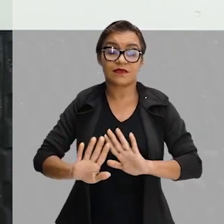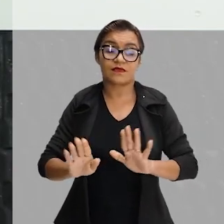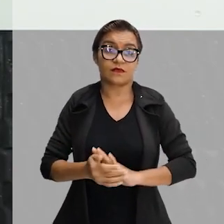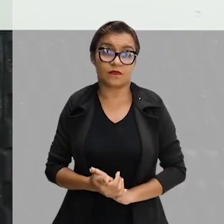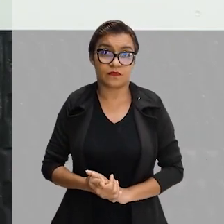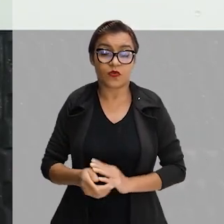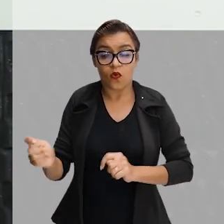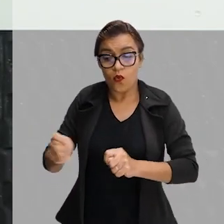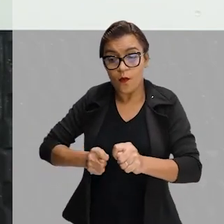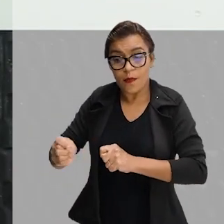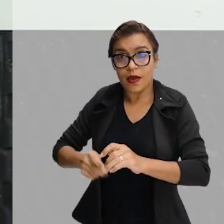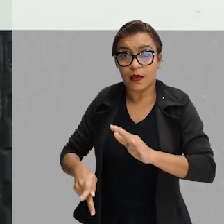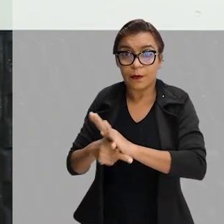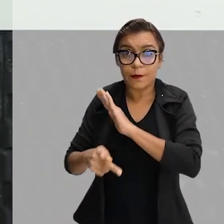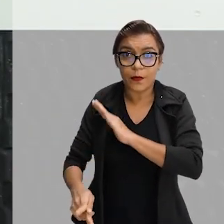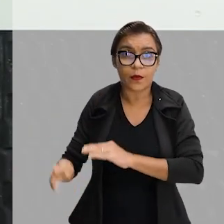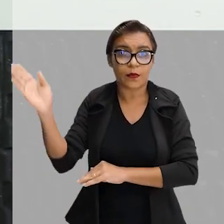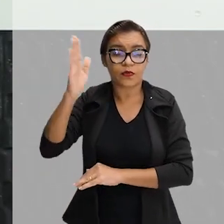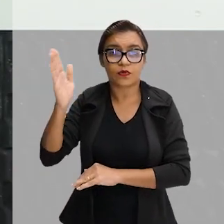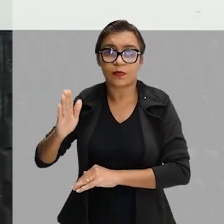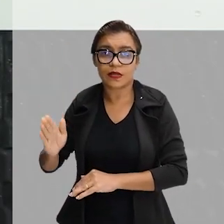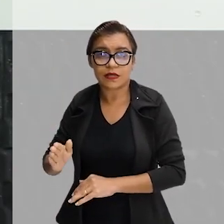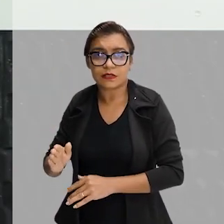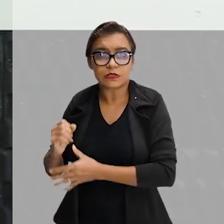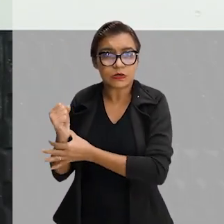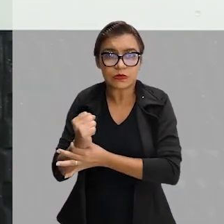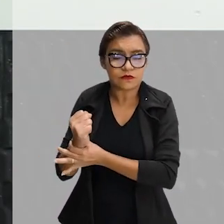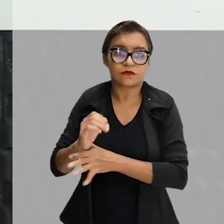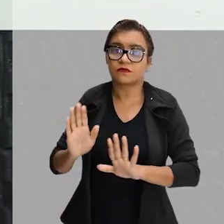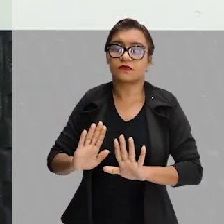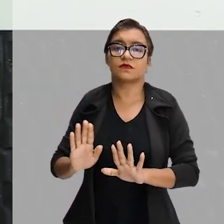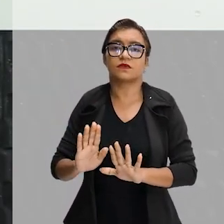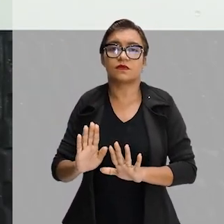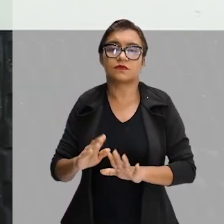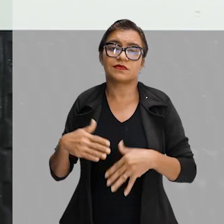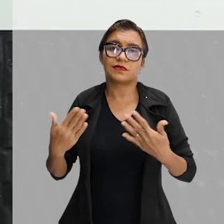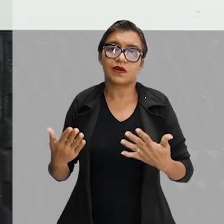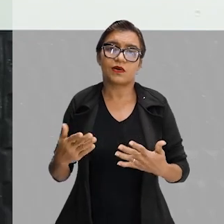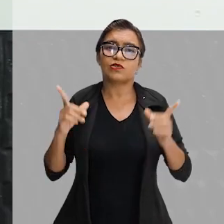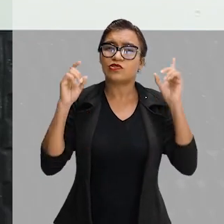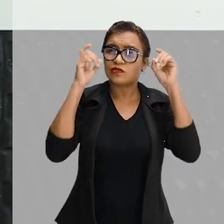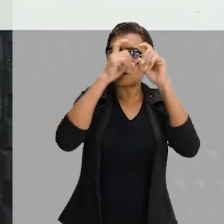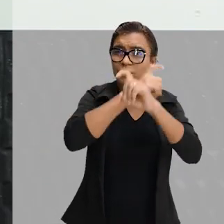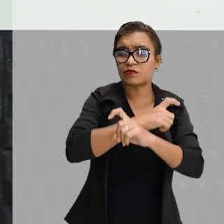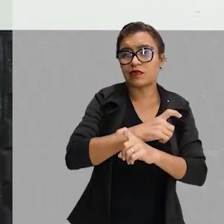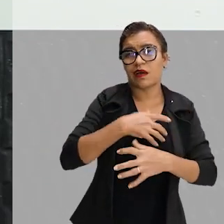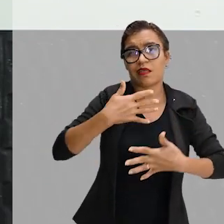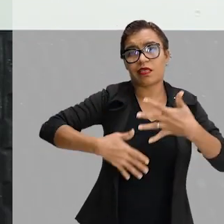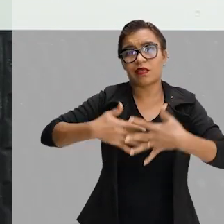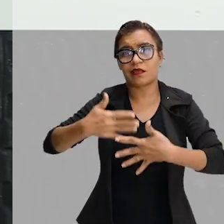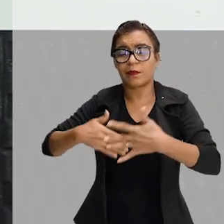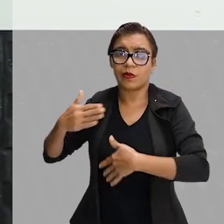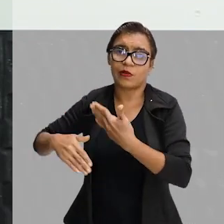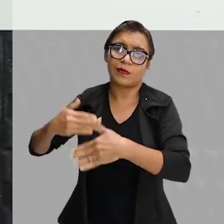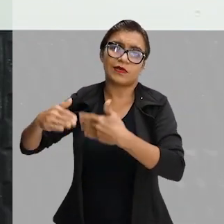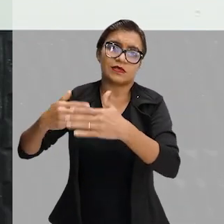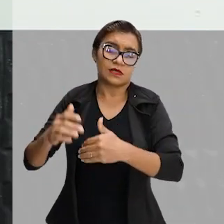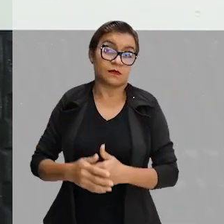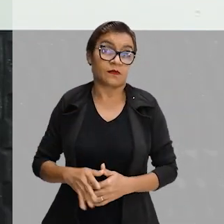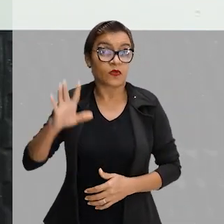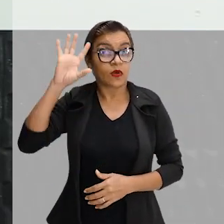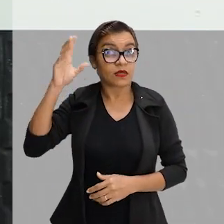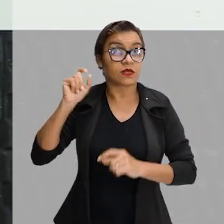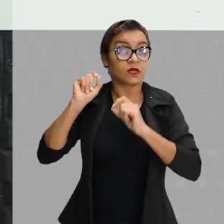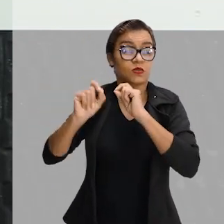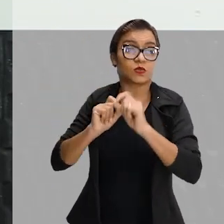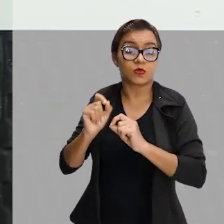se consolidou como se previa. E muita burocracia acabou atrapalhando o processo. O resultado é que o mesmo cara